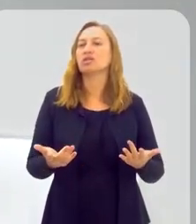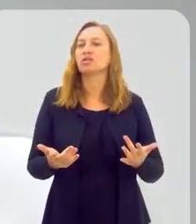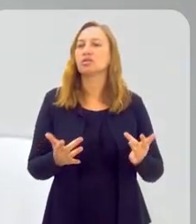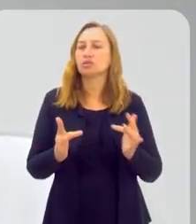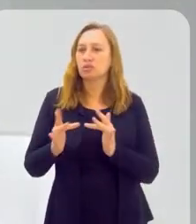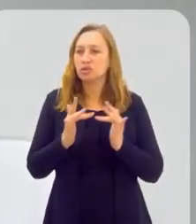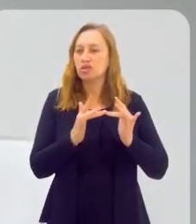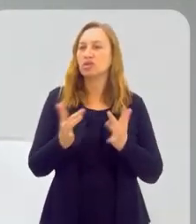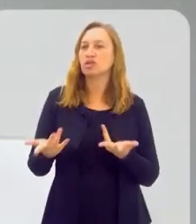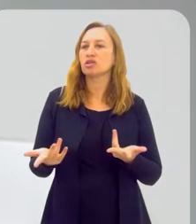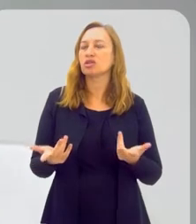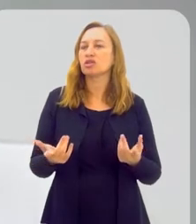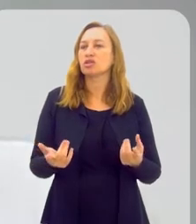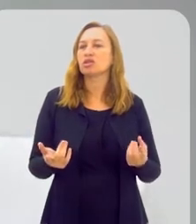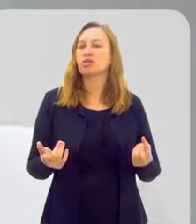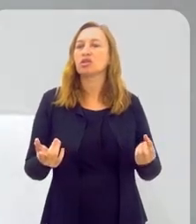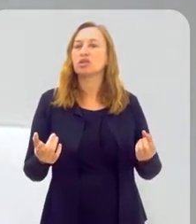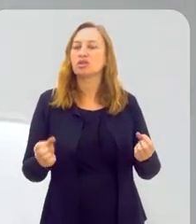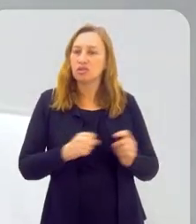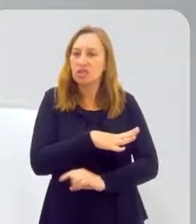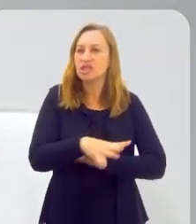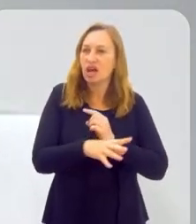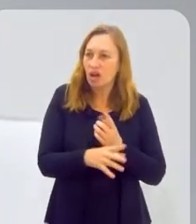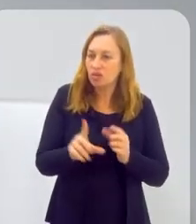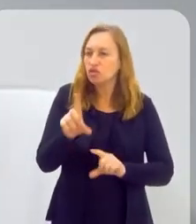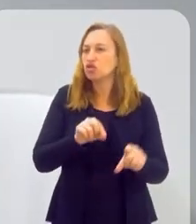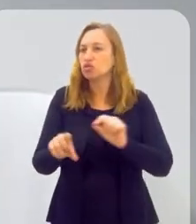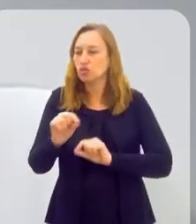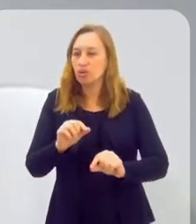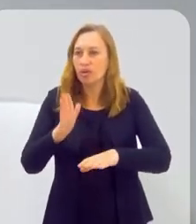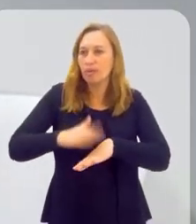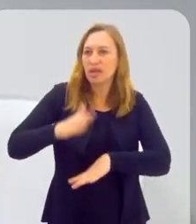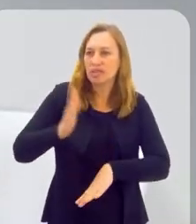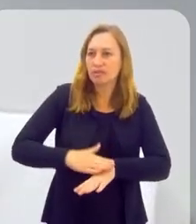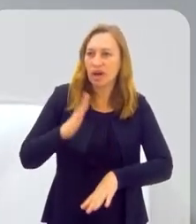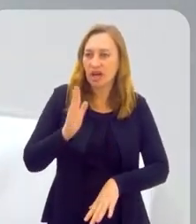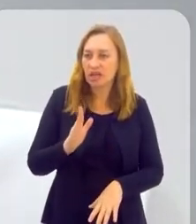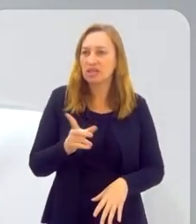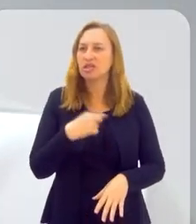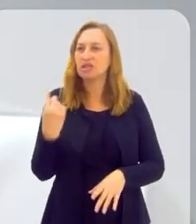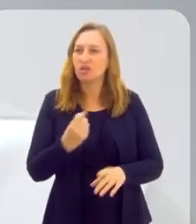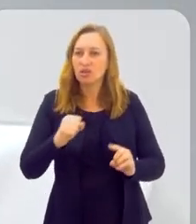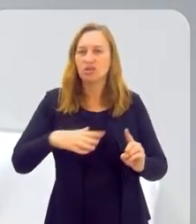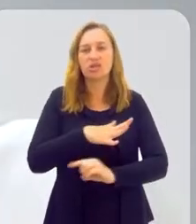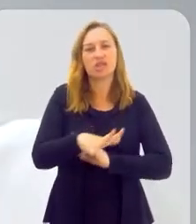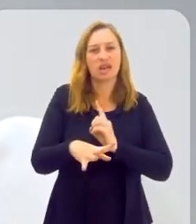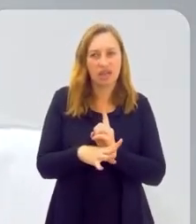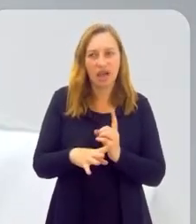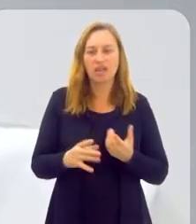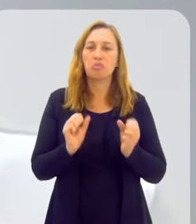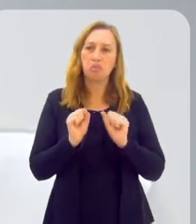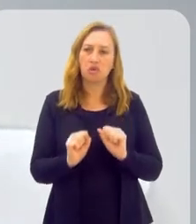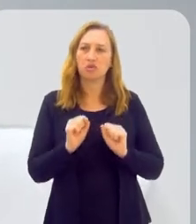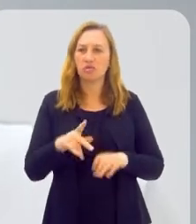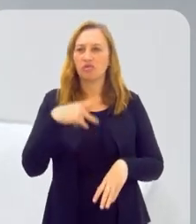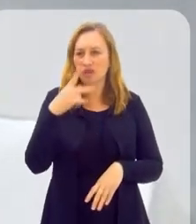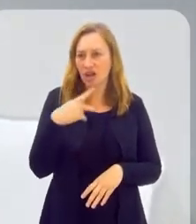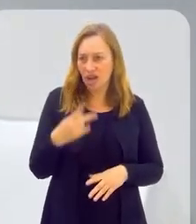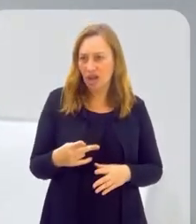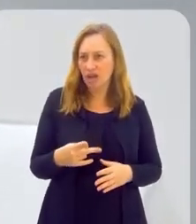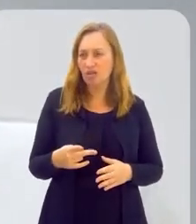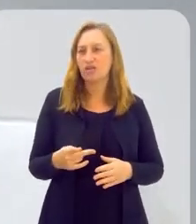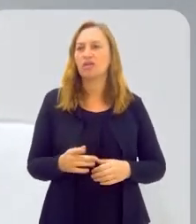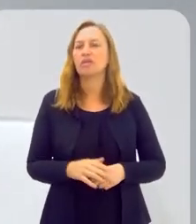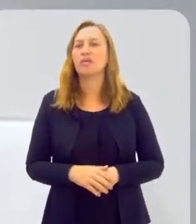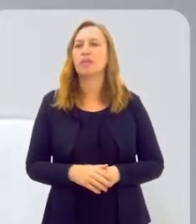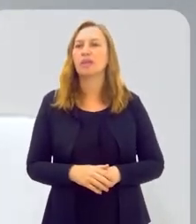competências sociais, muitas competências de decisão, e que isso, cada vez mais na nossa sociedade, penso que podemos falar a